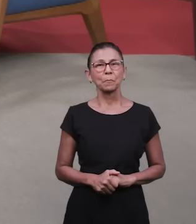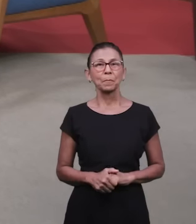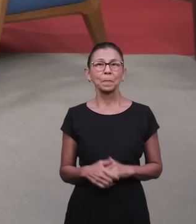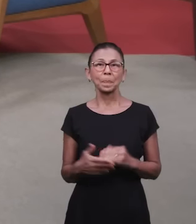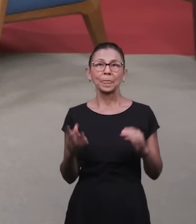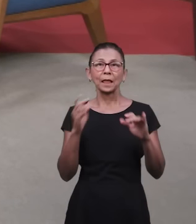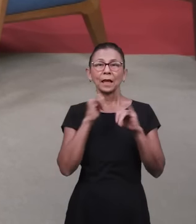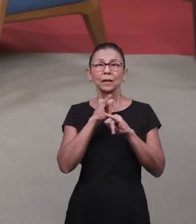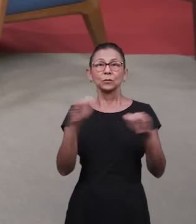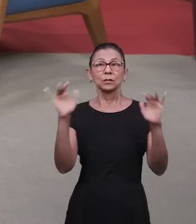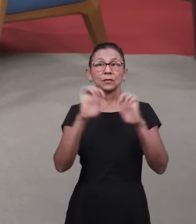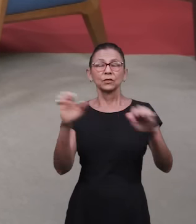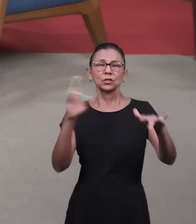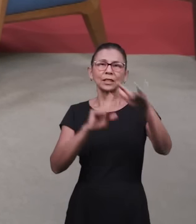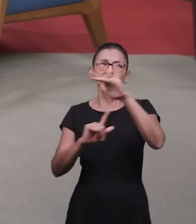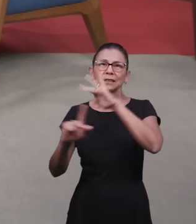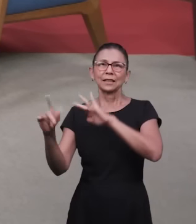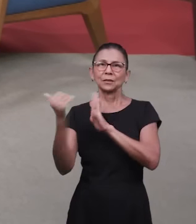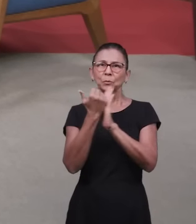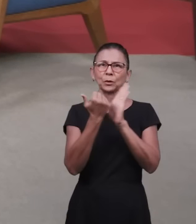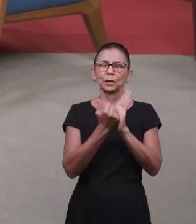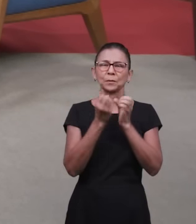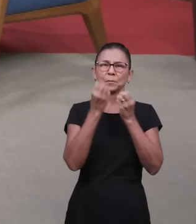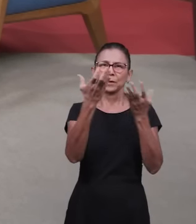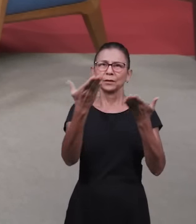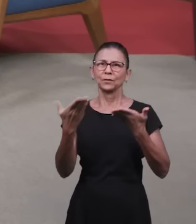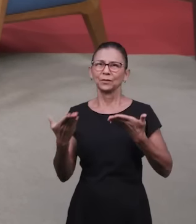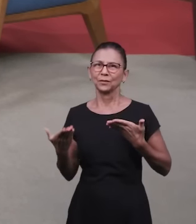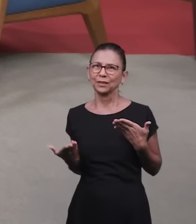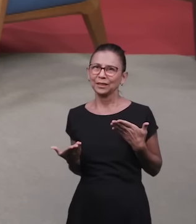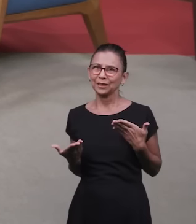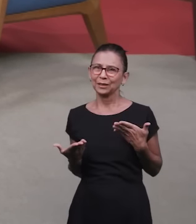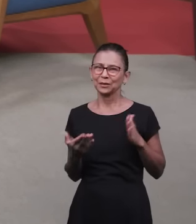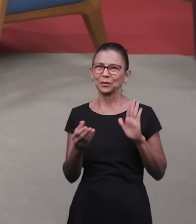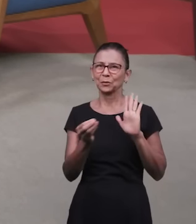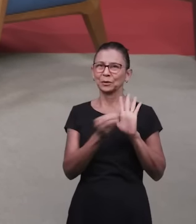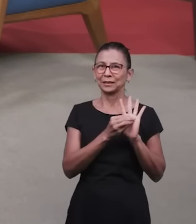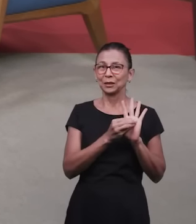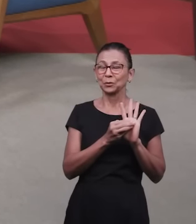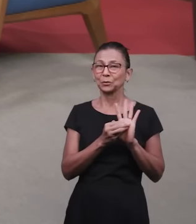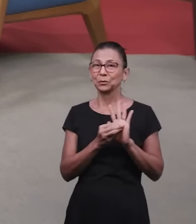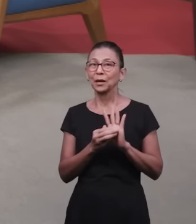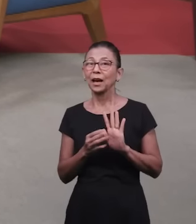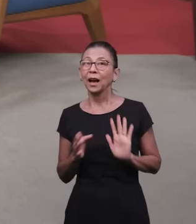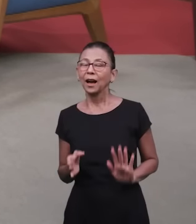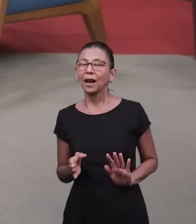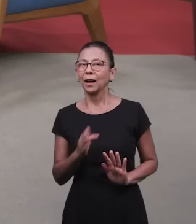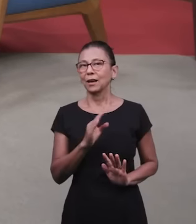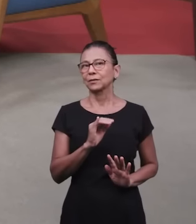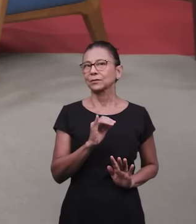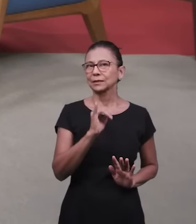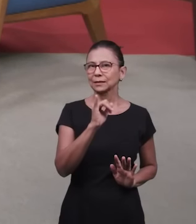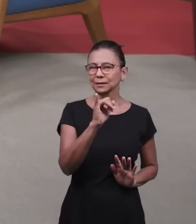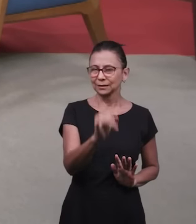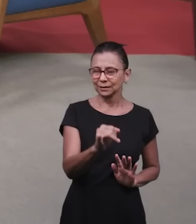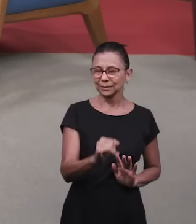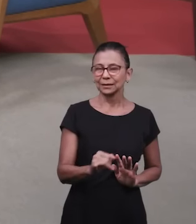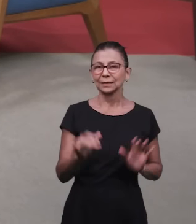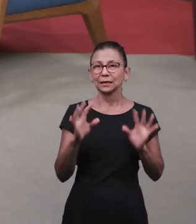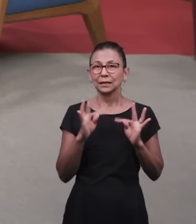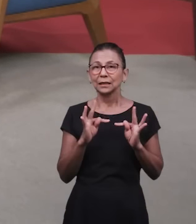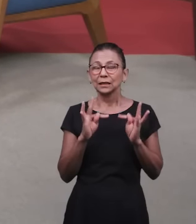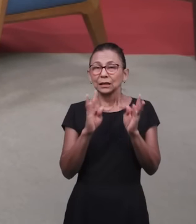Este é o programa Anunciando o Evangelho Eterno. Seja muito bem-vindo ao nosso conteúdo de hoje. E eu já quero te alertar que em todos